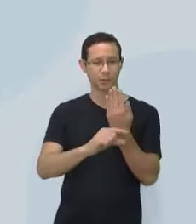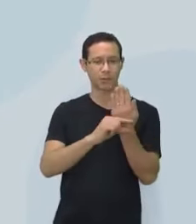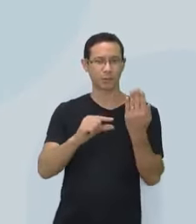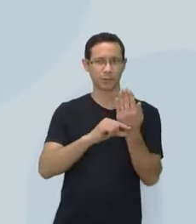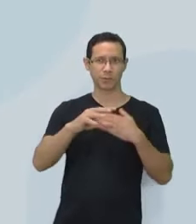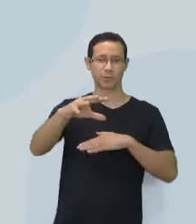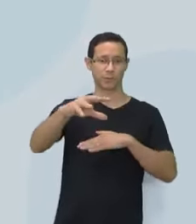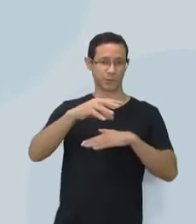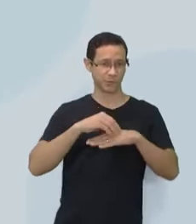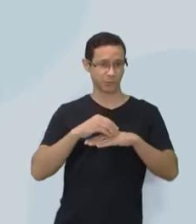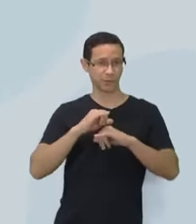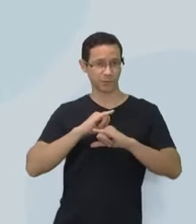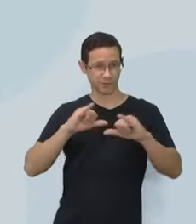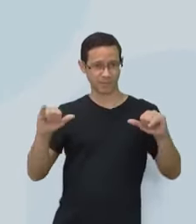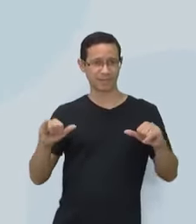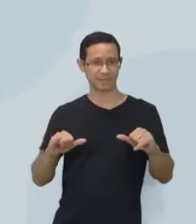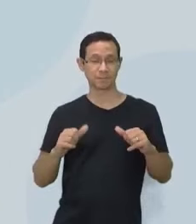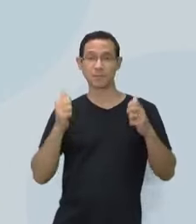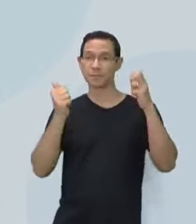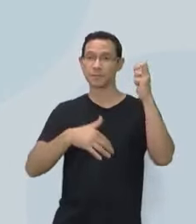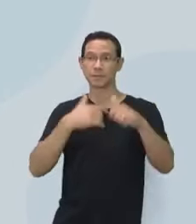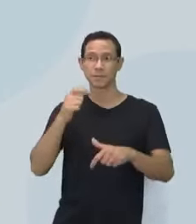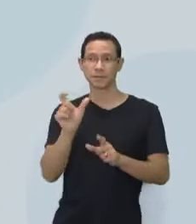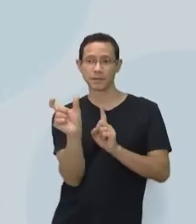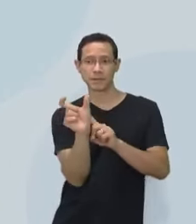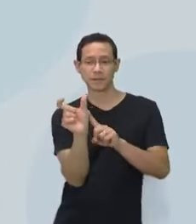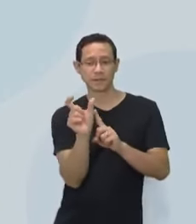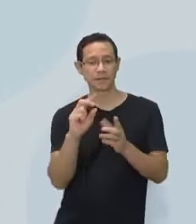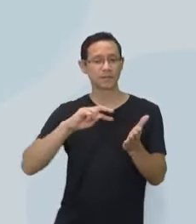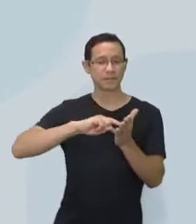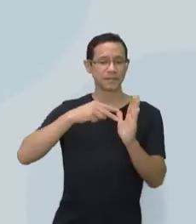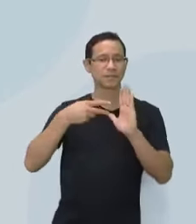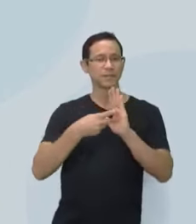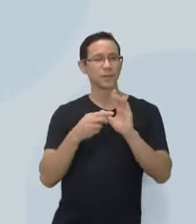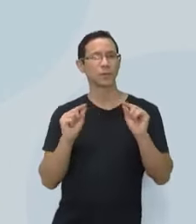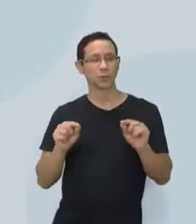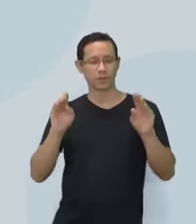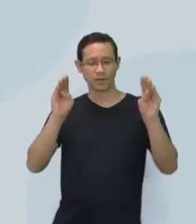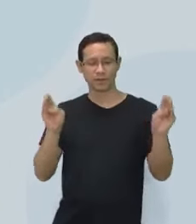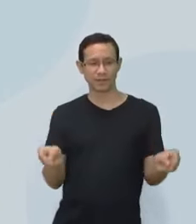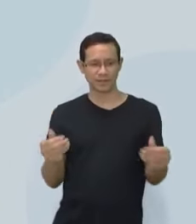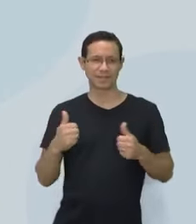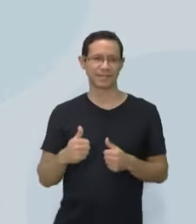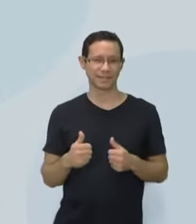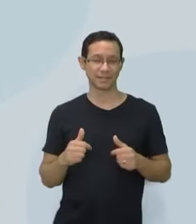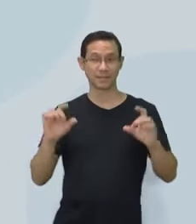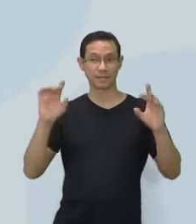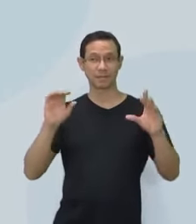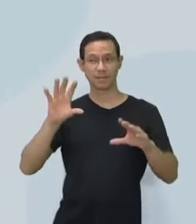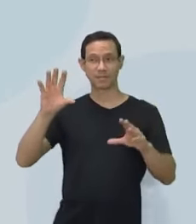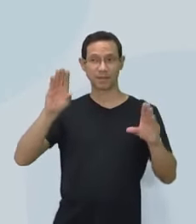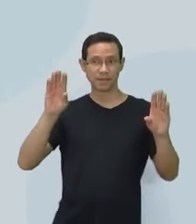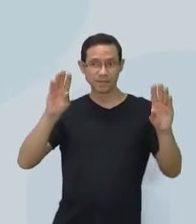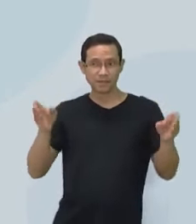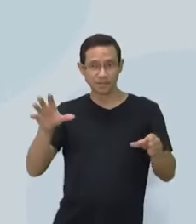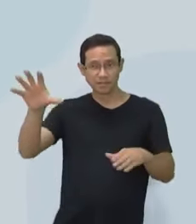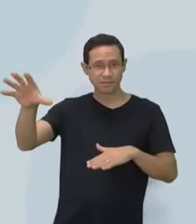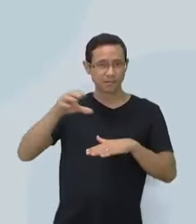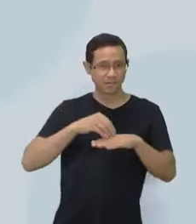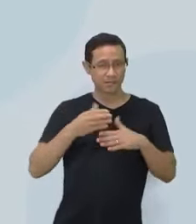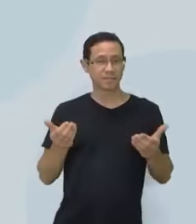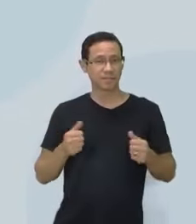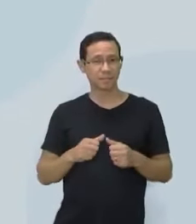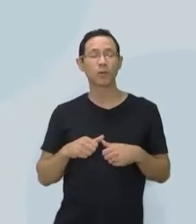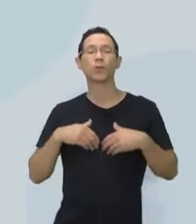autor, indicar a explicação do termo anterior, mostrar a fala de um especialista. Os parênteses têm essa função, mas